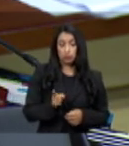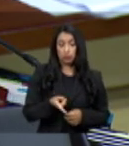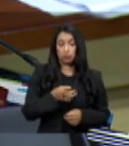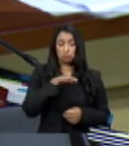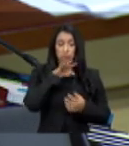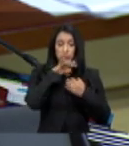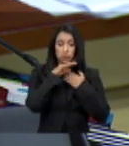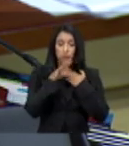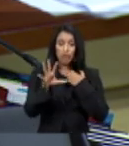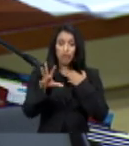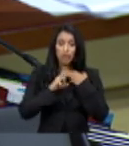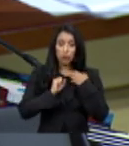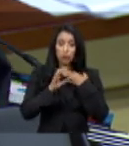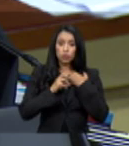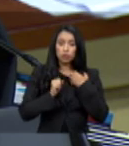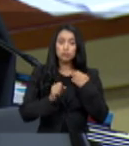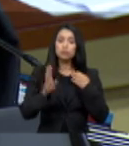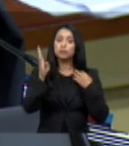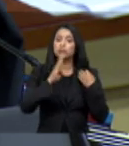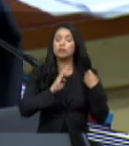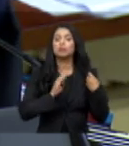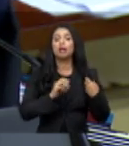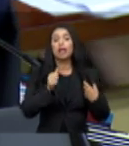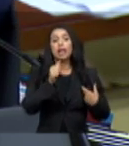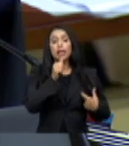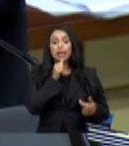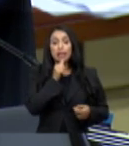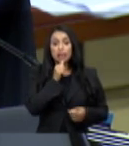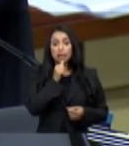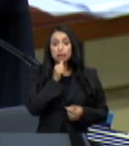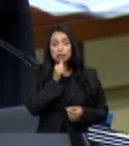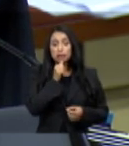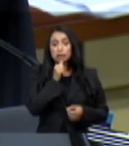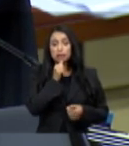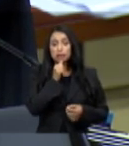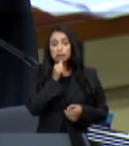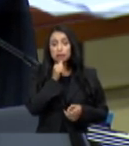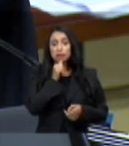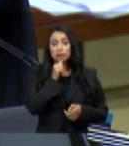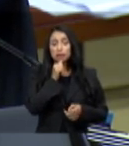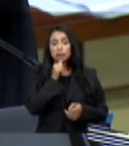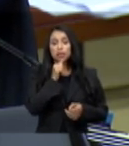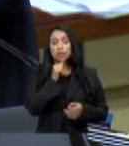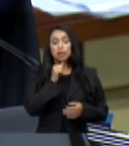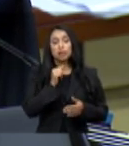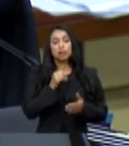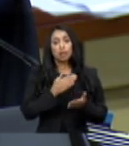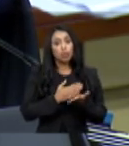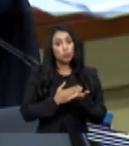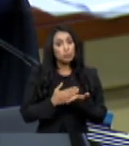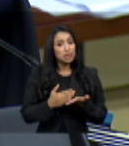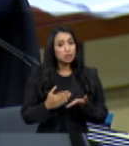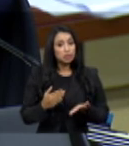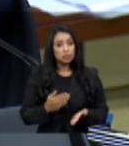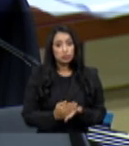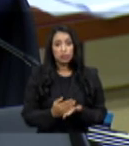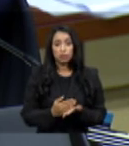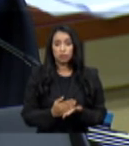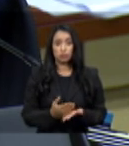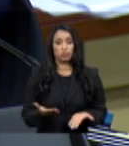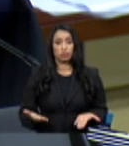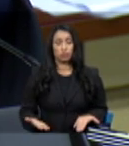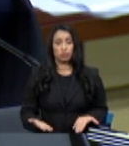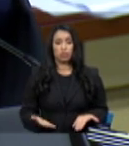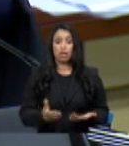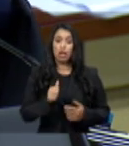contaminação no brasil ainda está no topo da cadeia alimentar nós